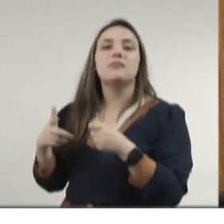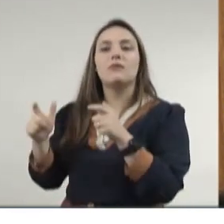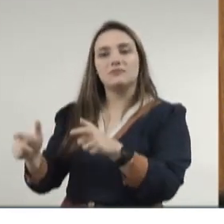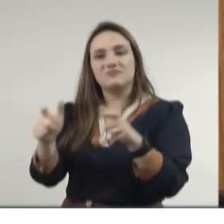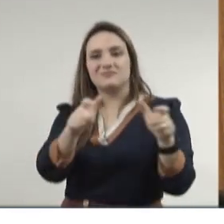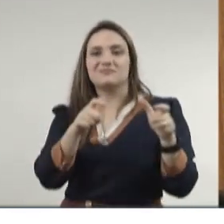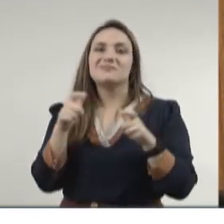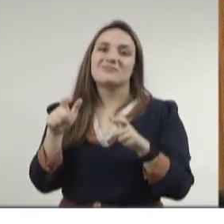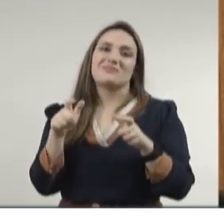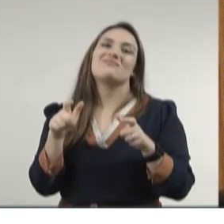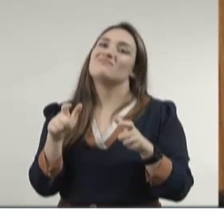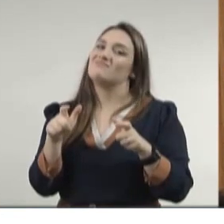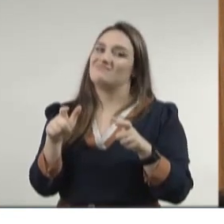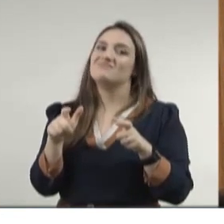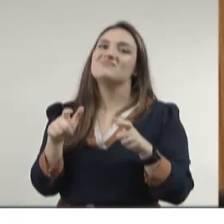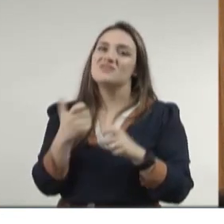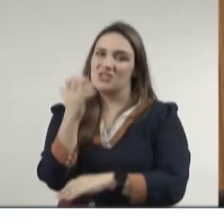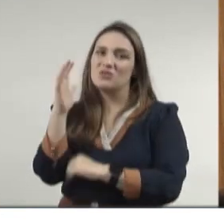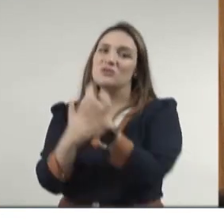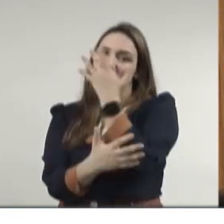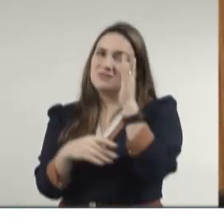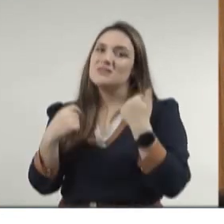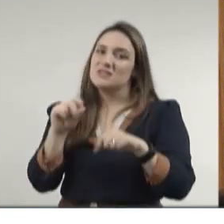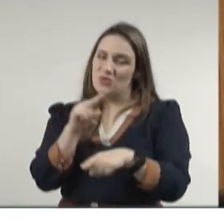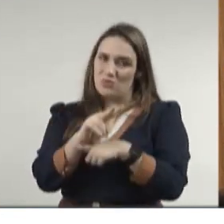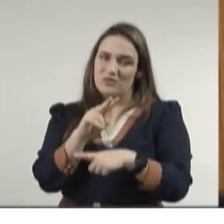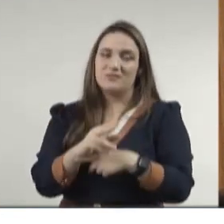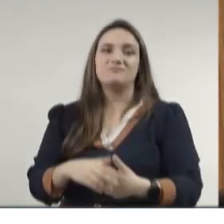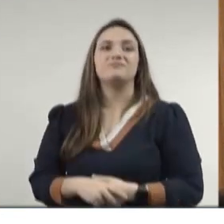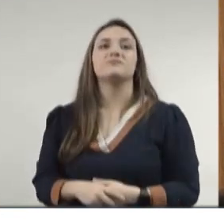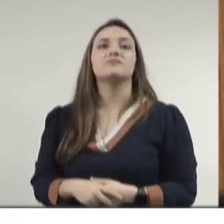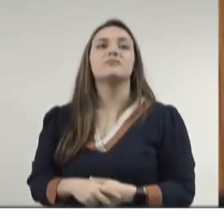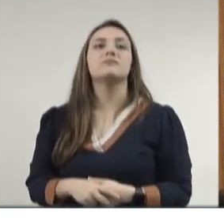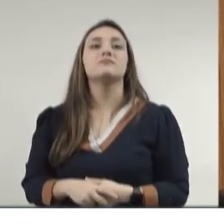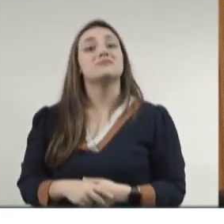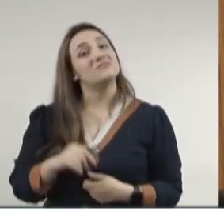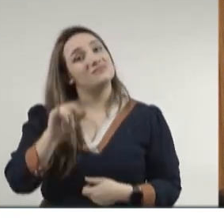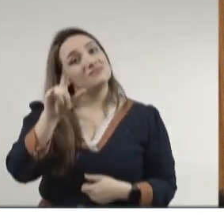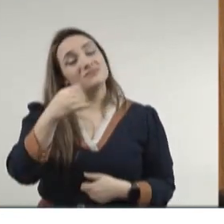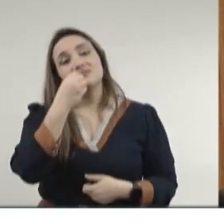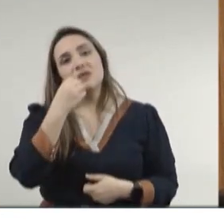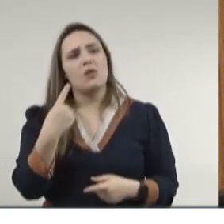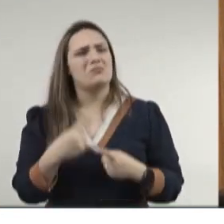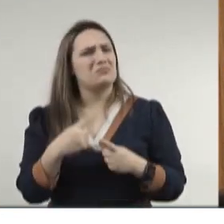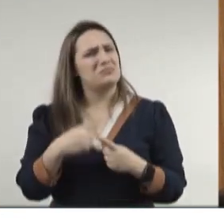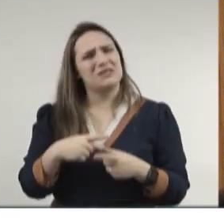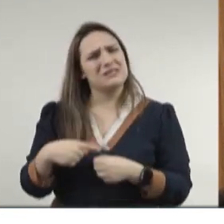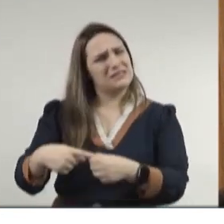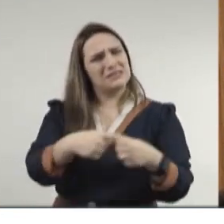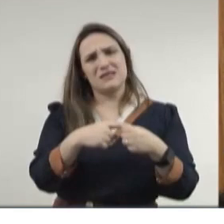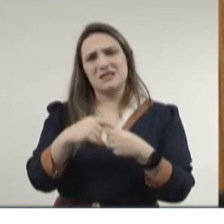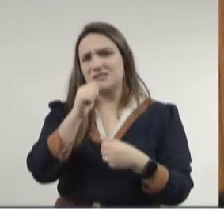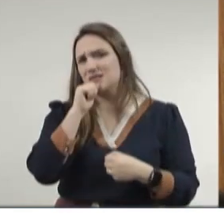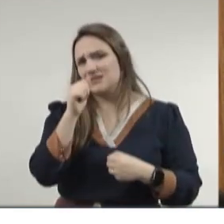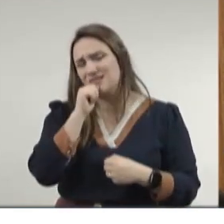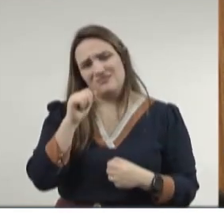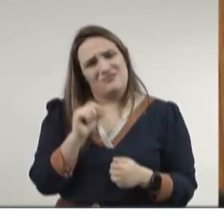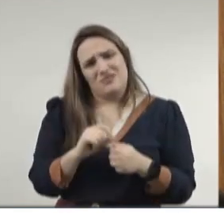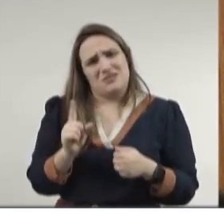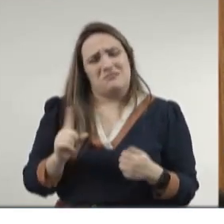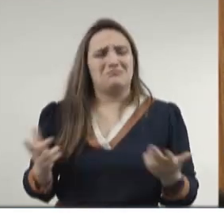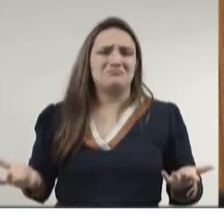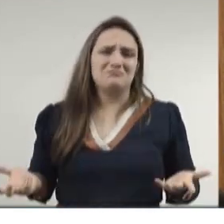áreas mais sensíveis ecologicamente. Ora, se isso é tão bom, por que os municípios